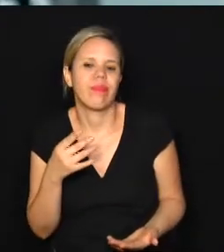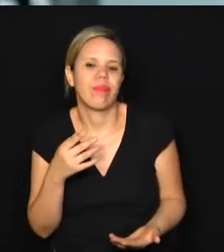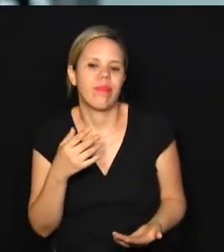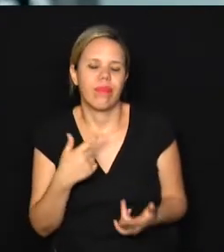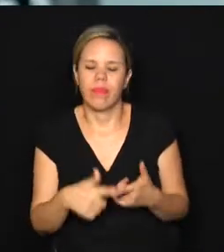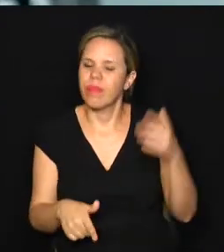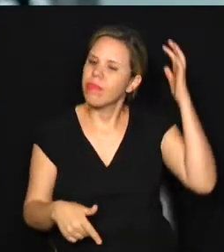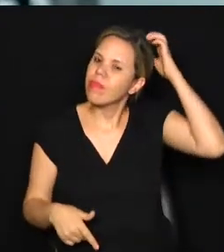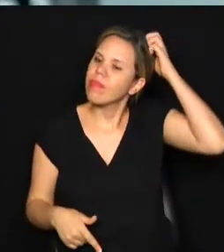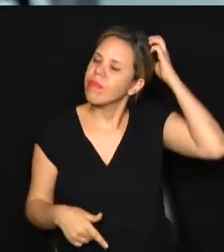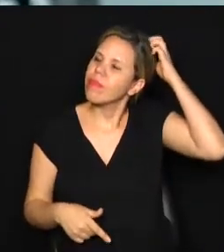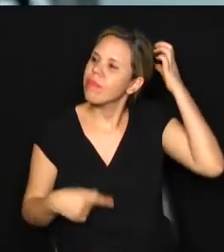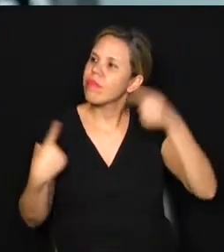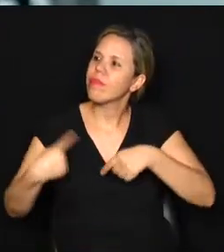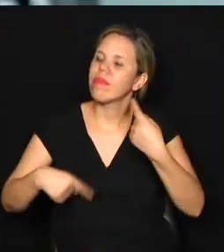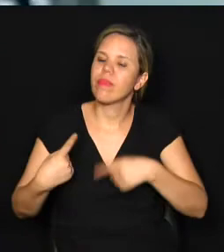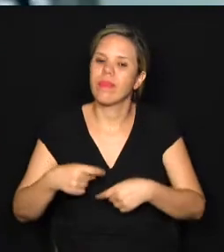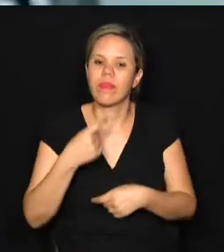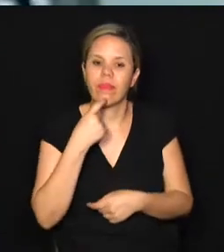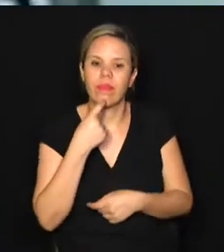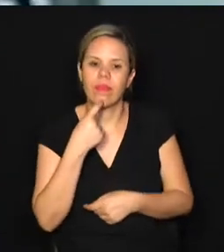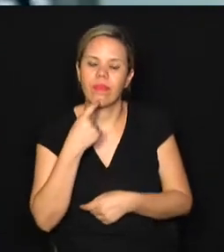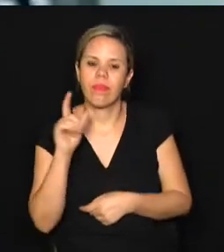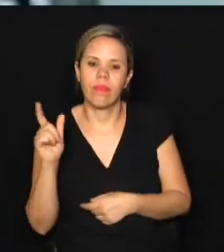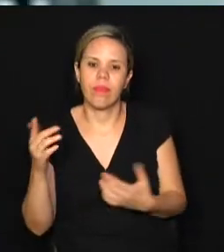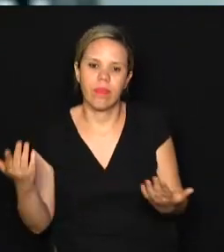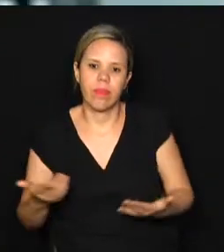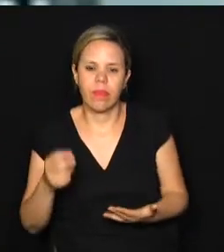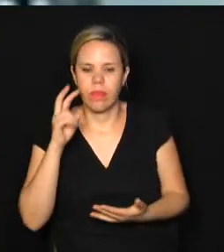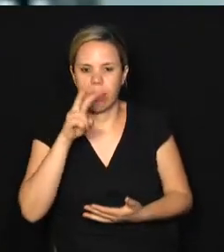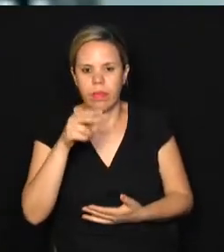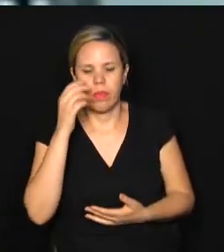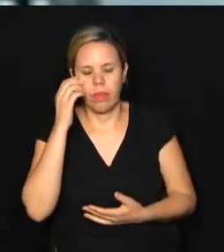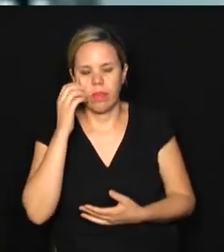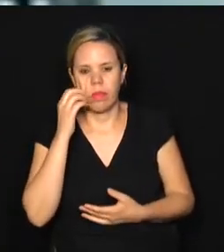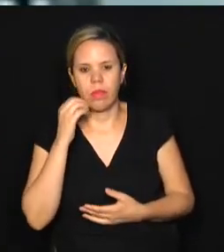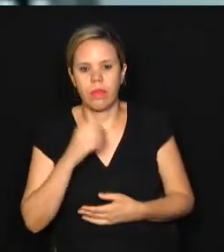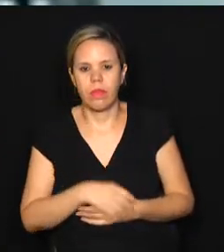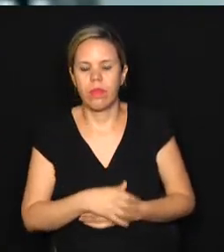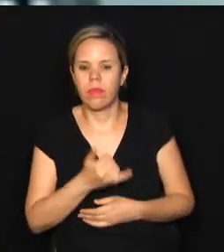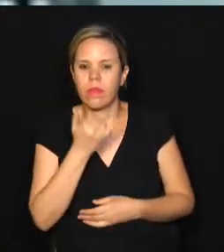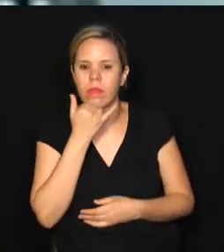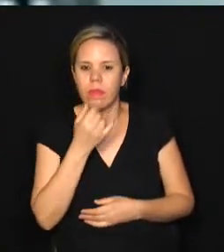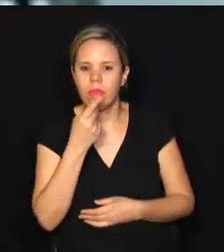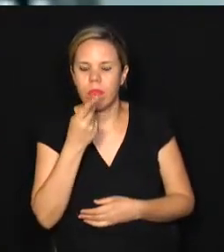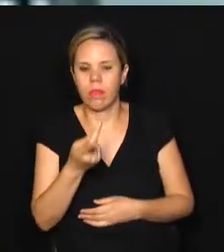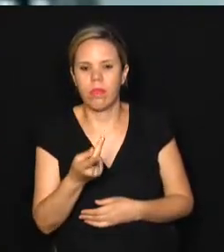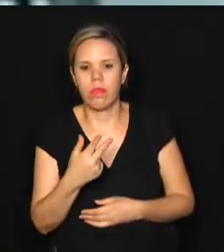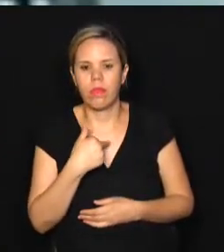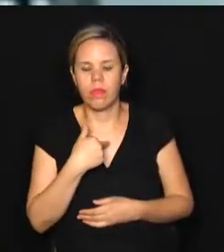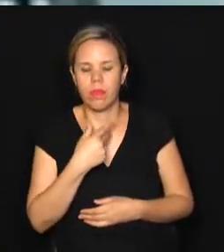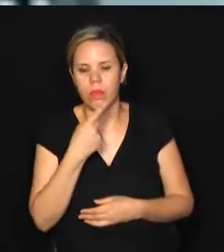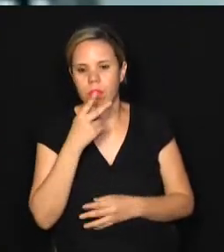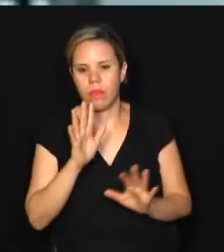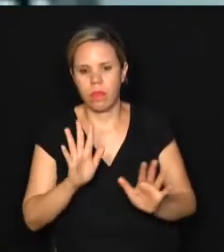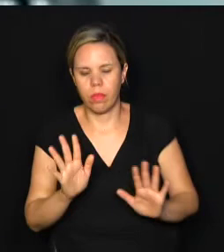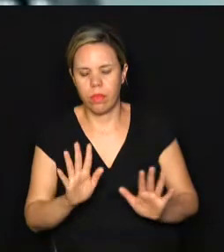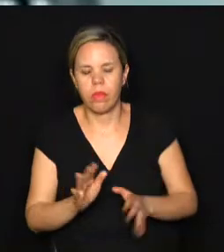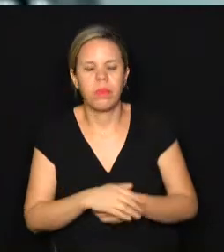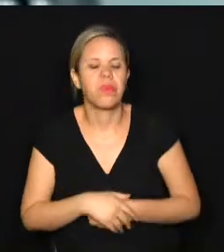essa política campineira, que, aliás, agora que a gente viu a formação do... Desculpa falar, mas não, acho que não pode falar, não vou falar.